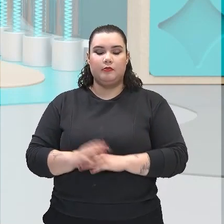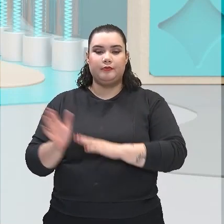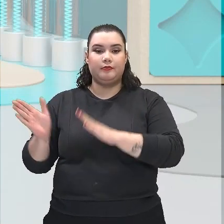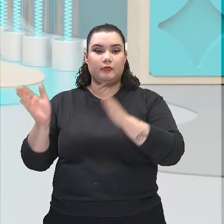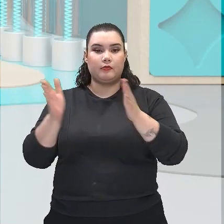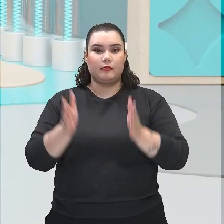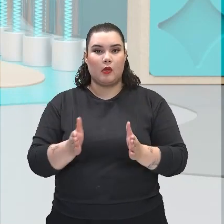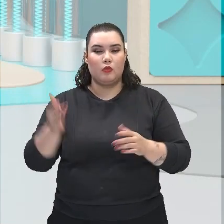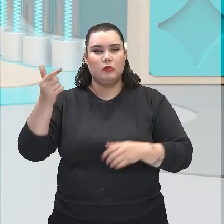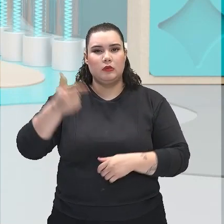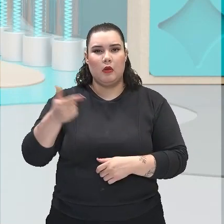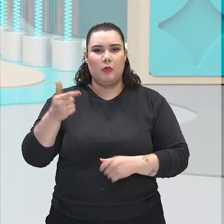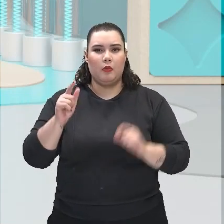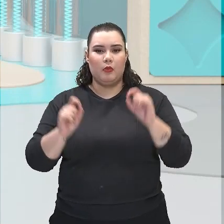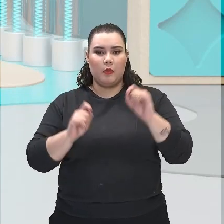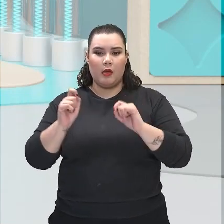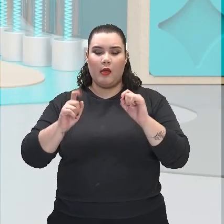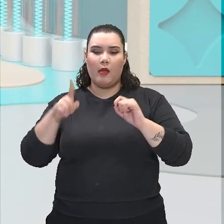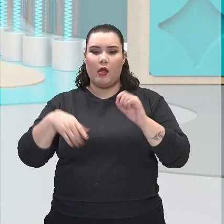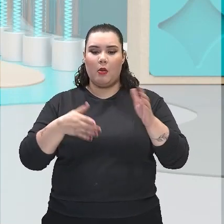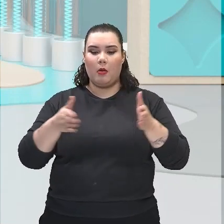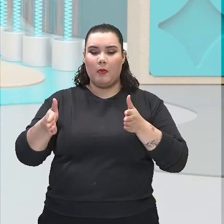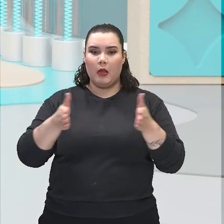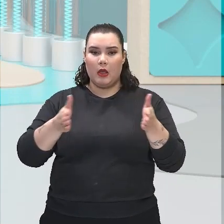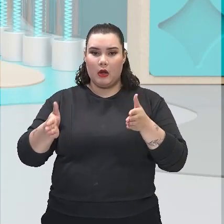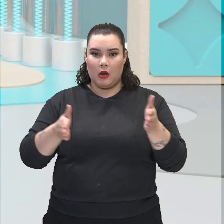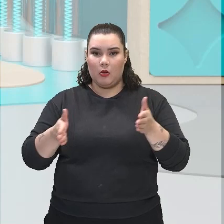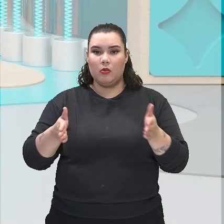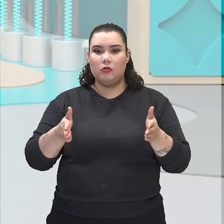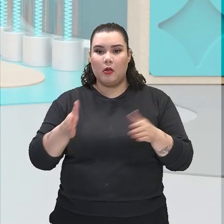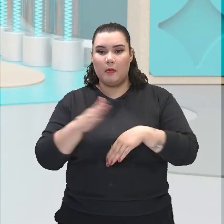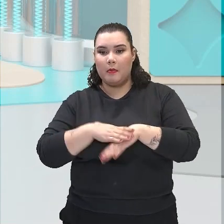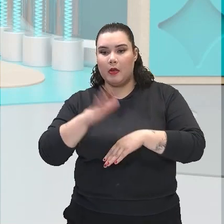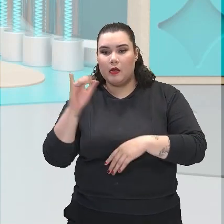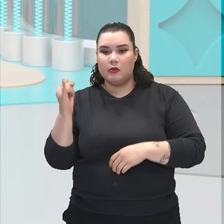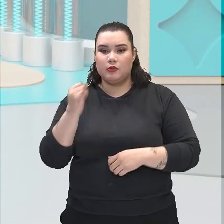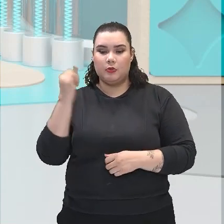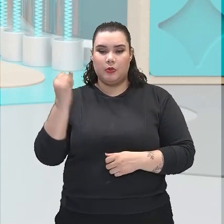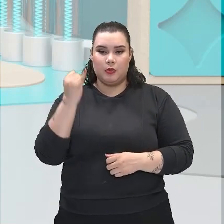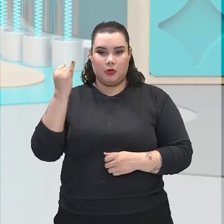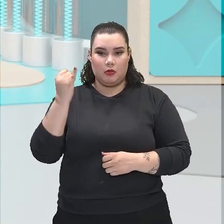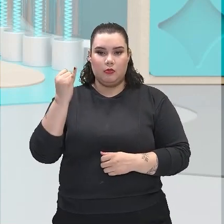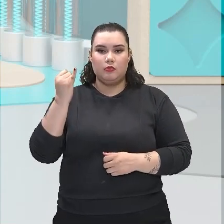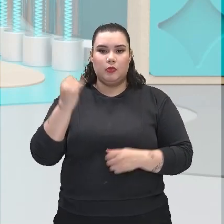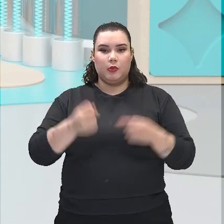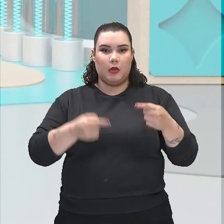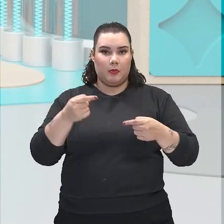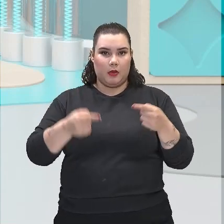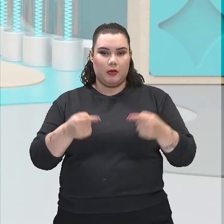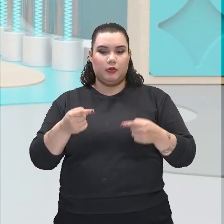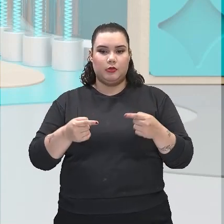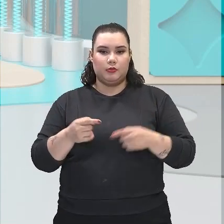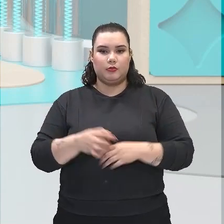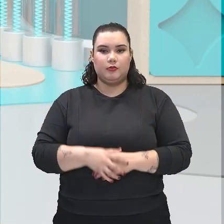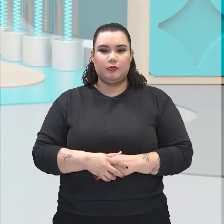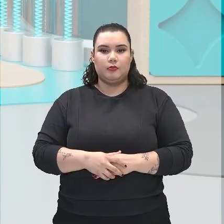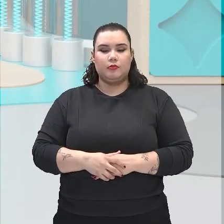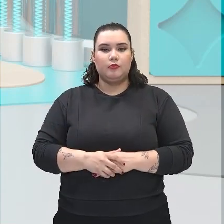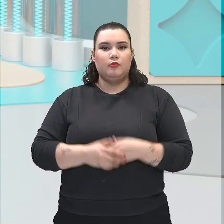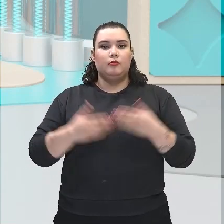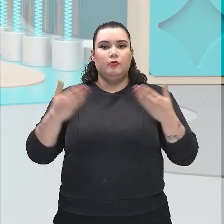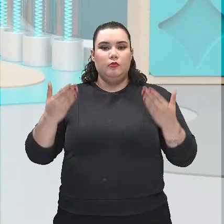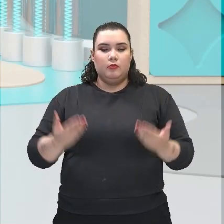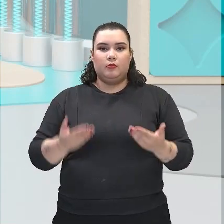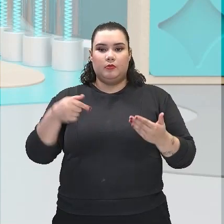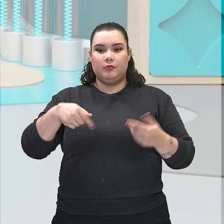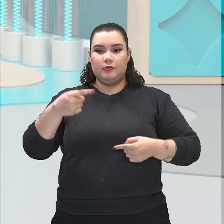claro, o desenvolvimento é a parte mais importante do nosso debate. Por quê? É nesse desenvolvimento